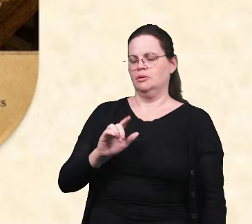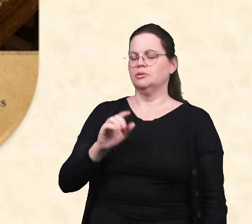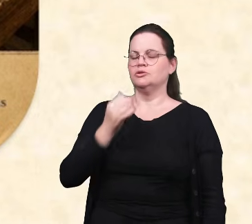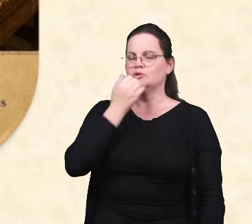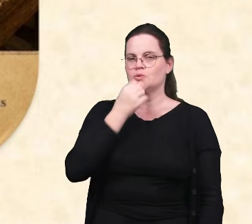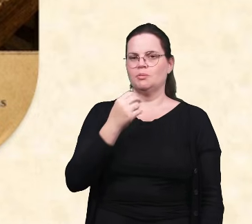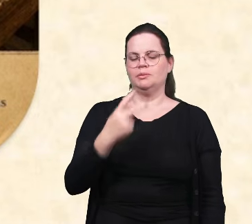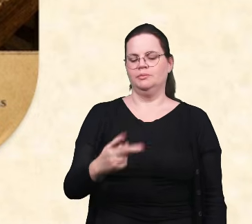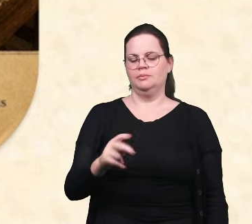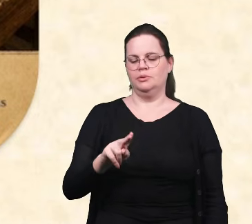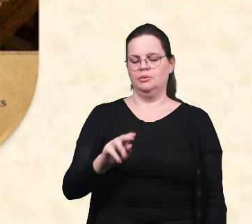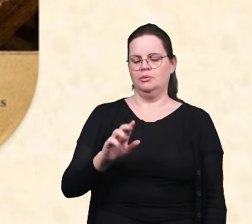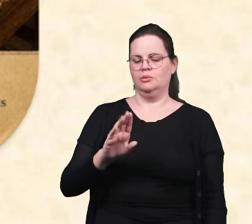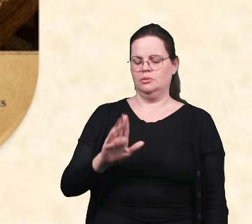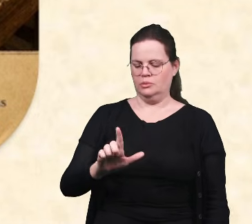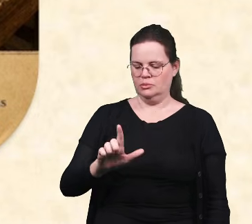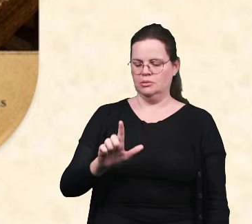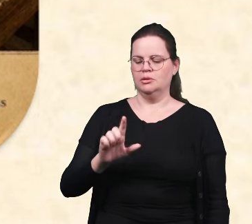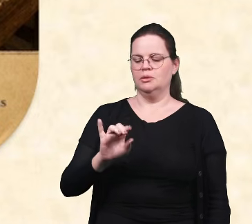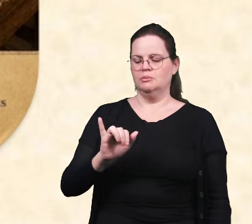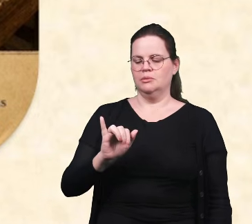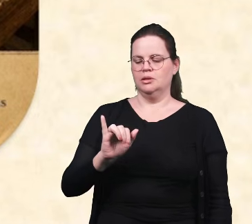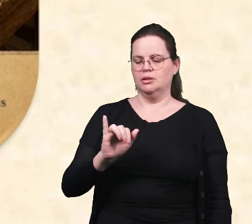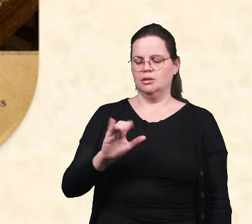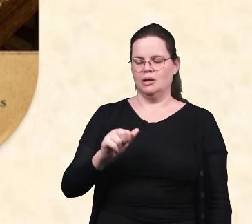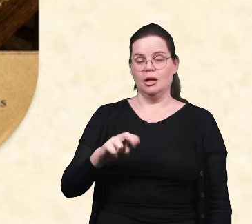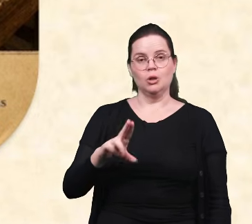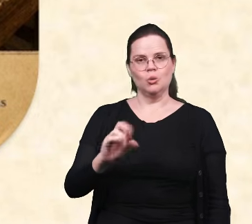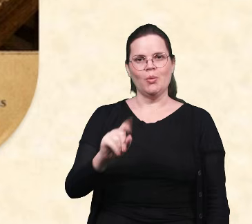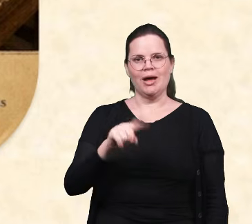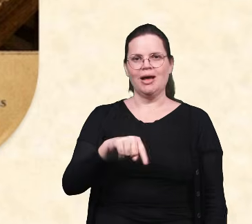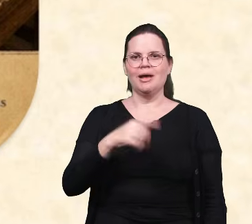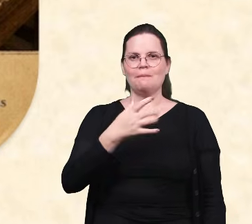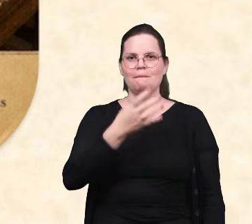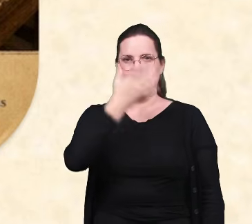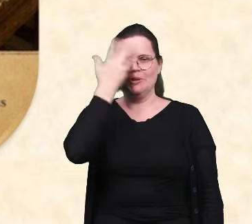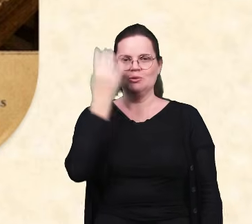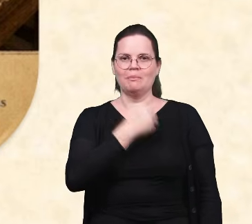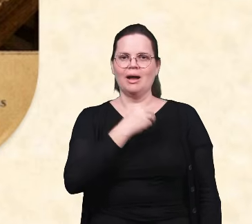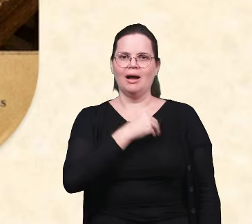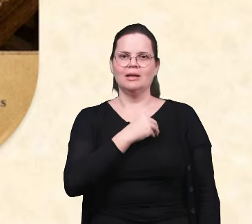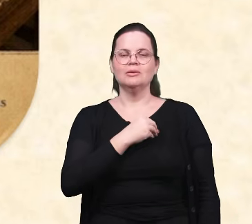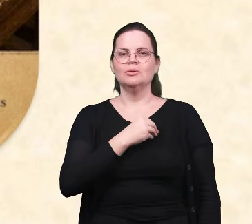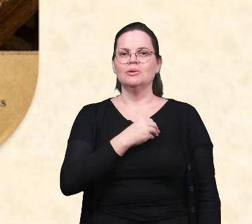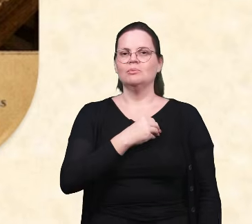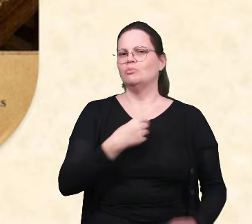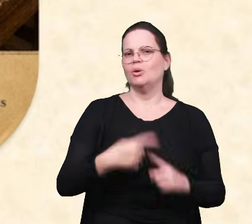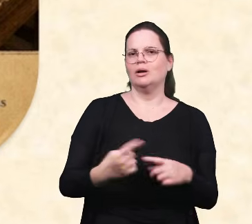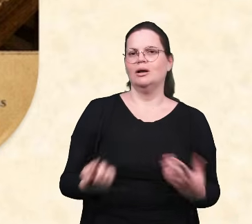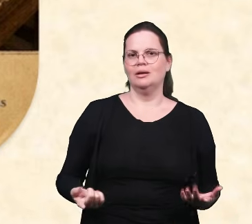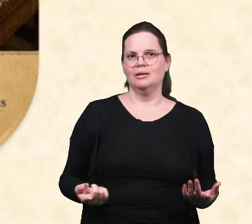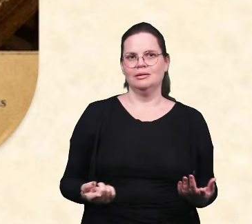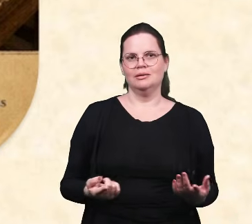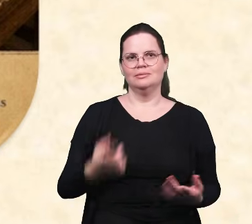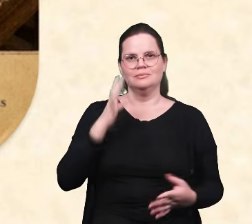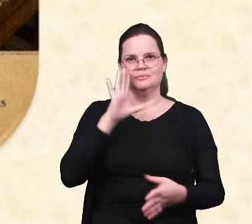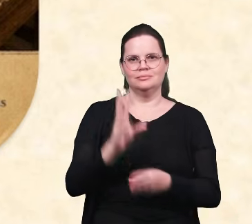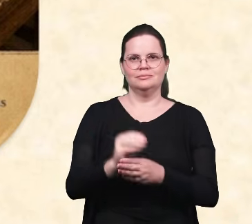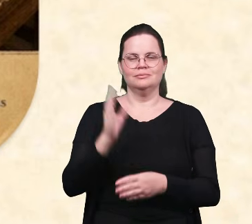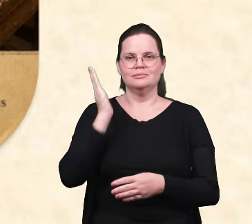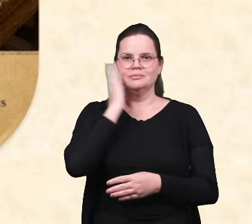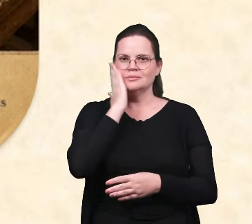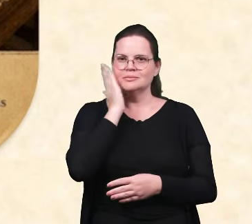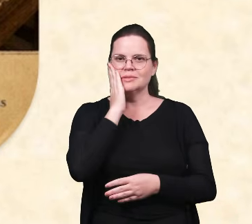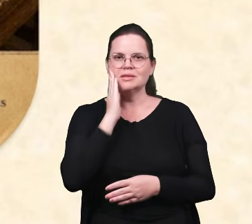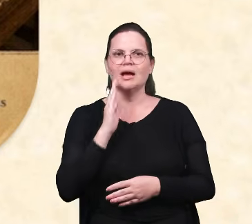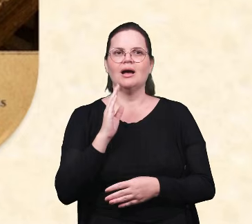menciona publicano, pecadores. Normalmente, quando se citava a respeito de publicanos, logo em seguida vem